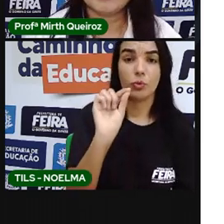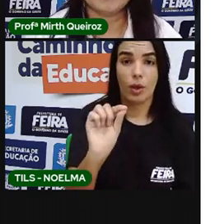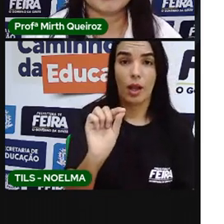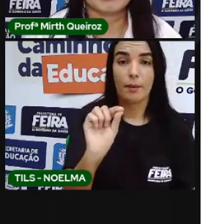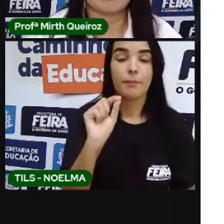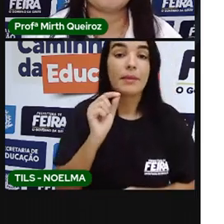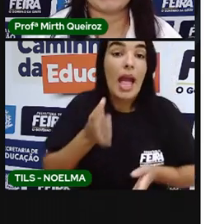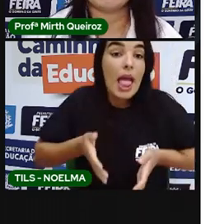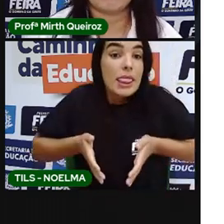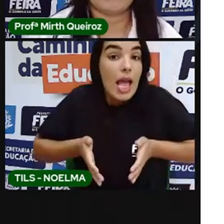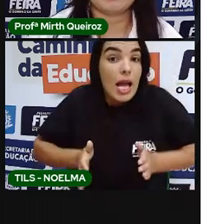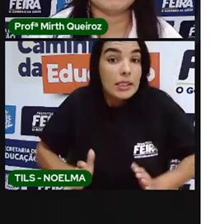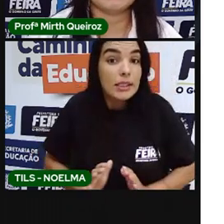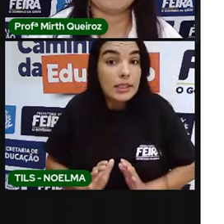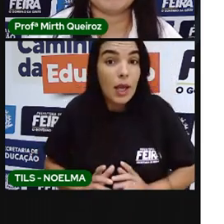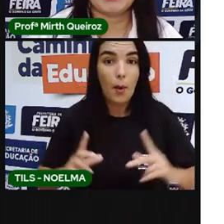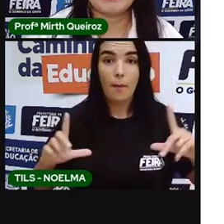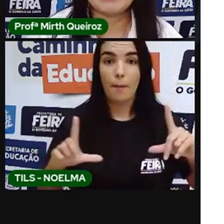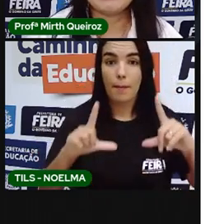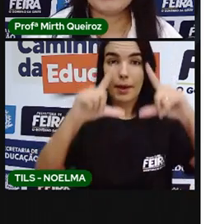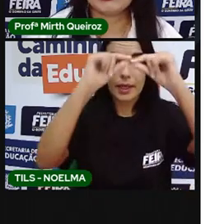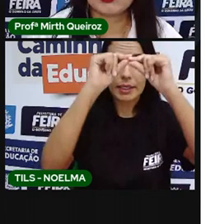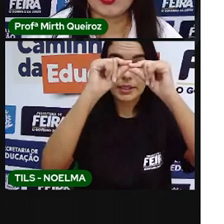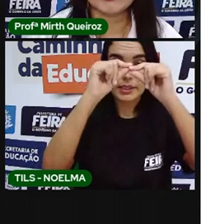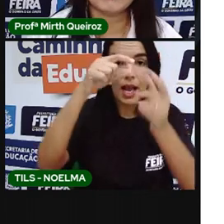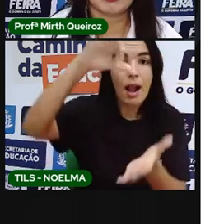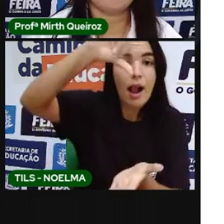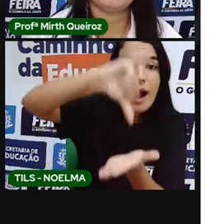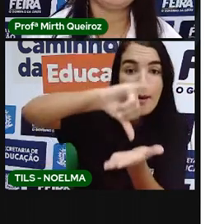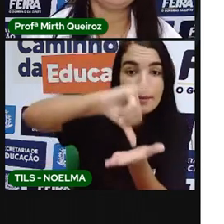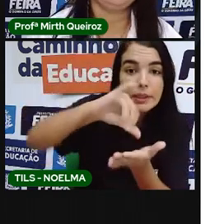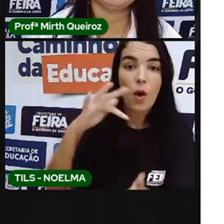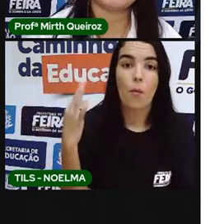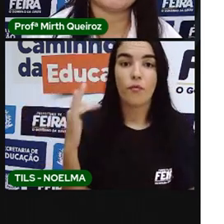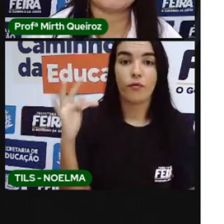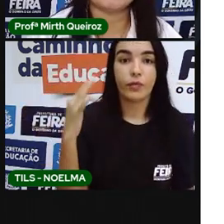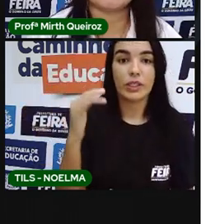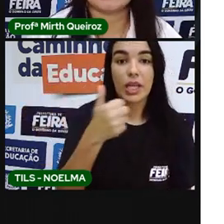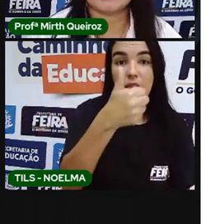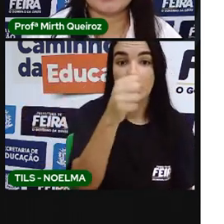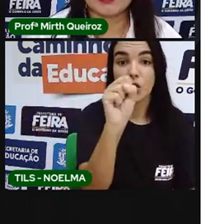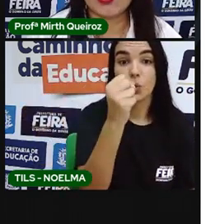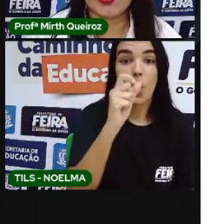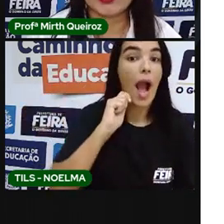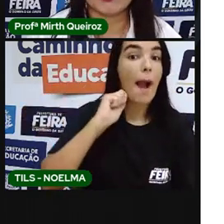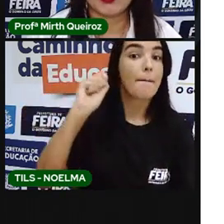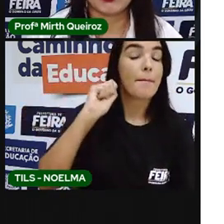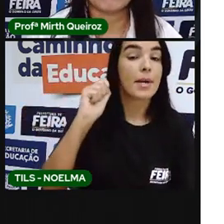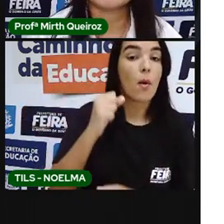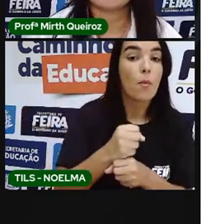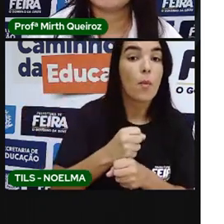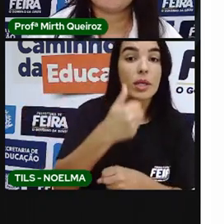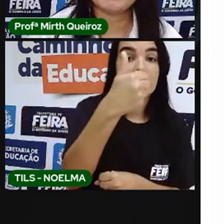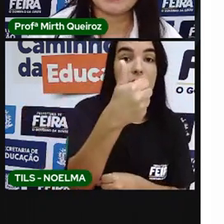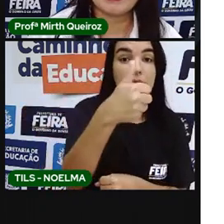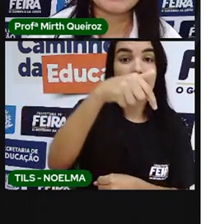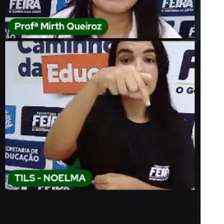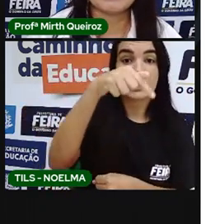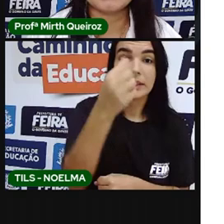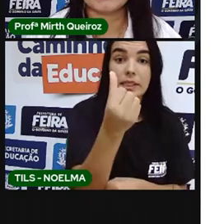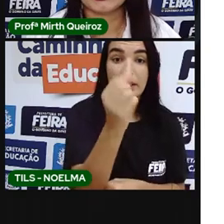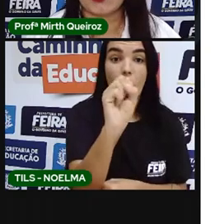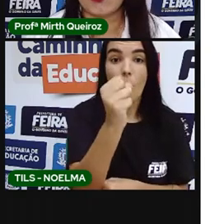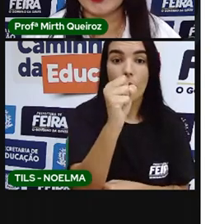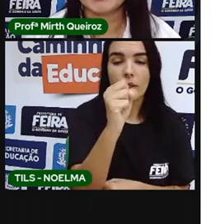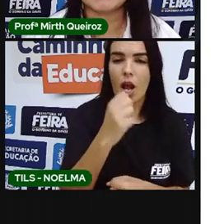nasceu em Paris capital da França e sonho de abril de 1768 gostava de